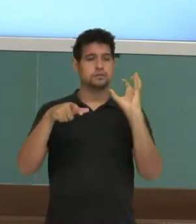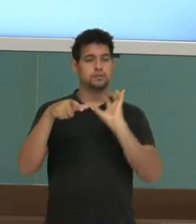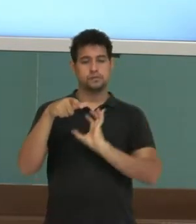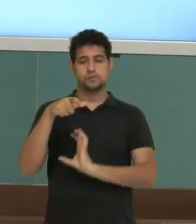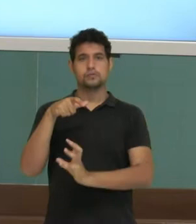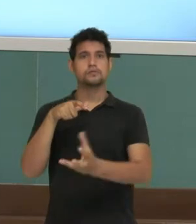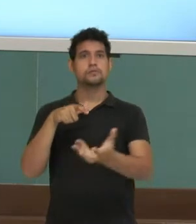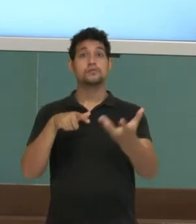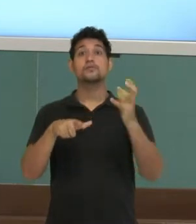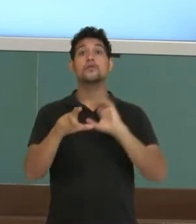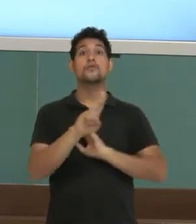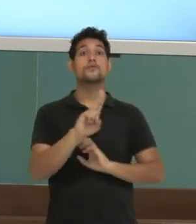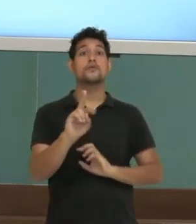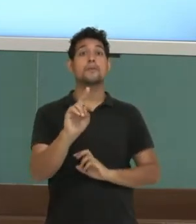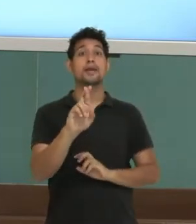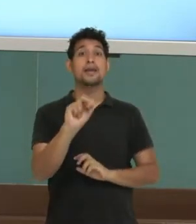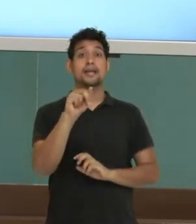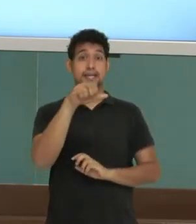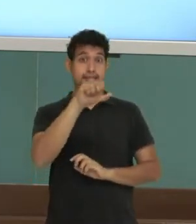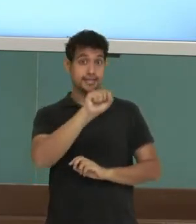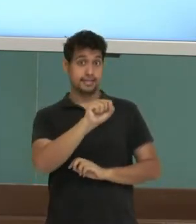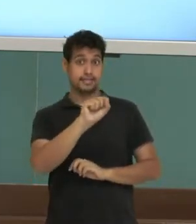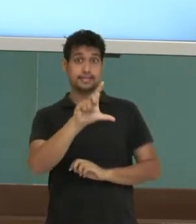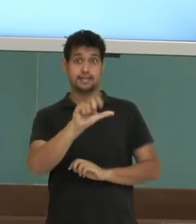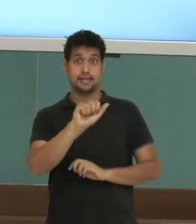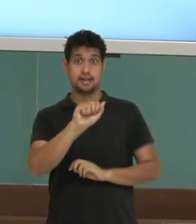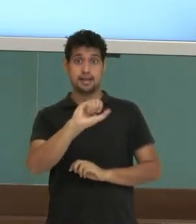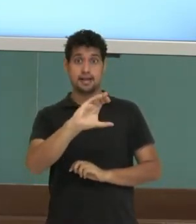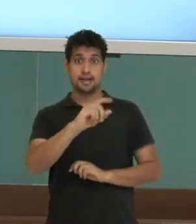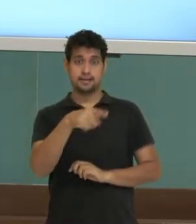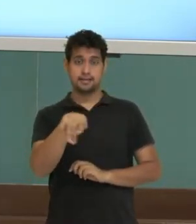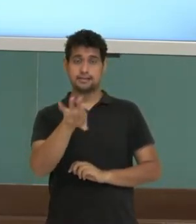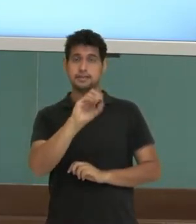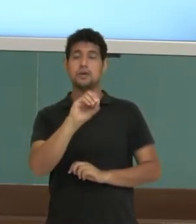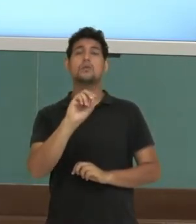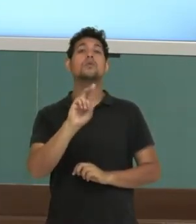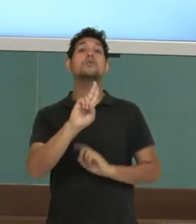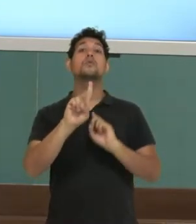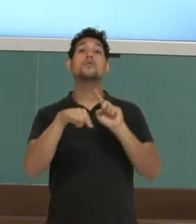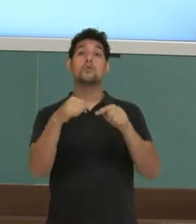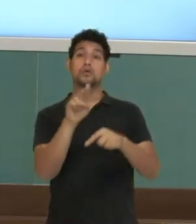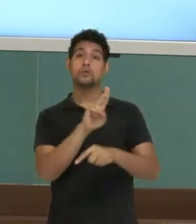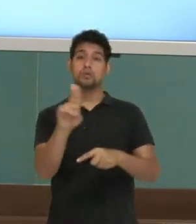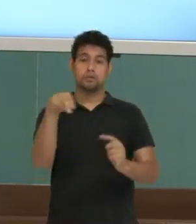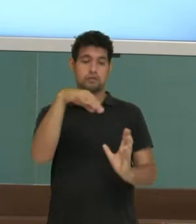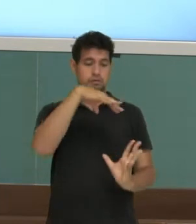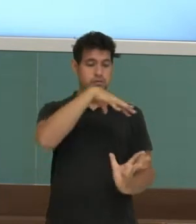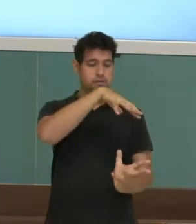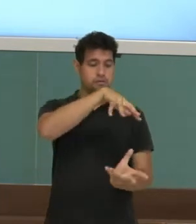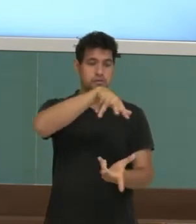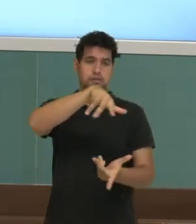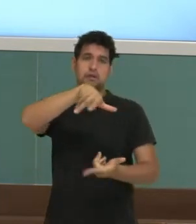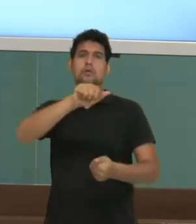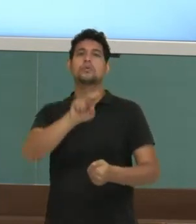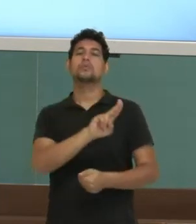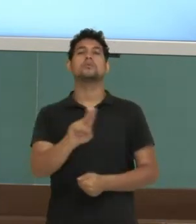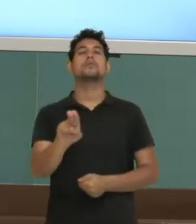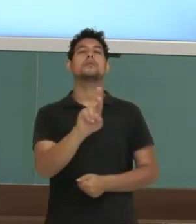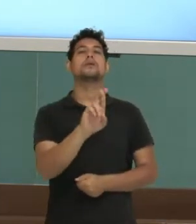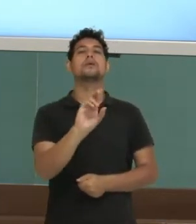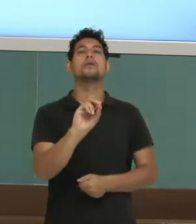movimento: translação. E o outro movimento é aquele que ocorre em torno do seu próprio